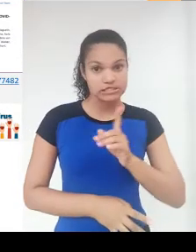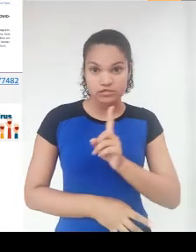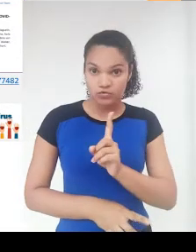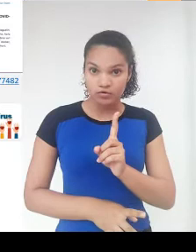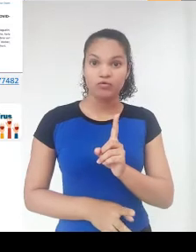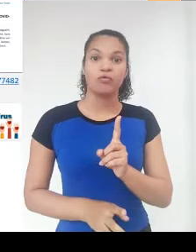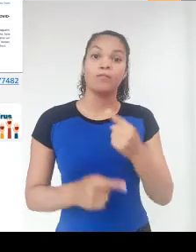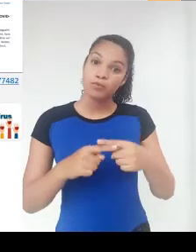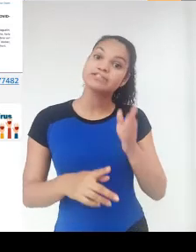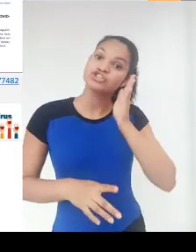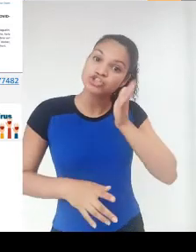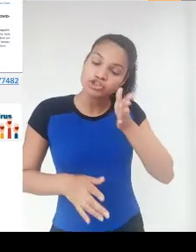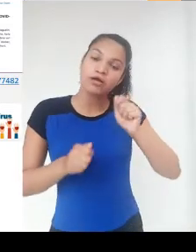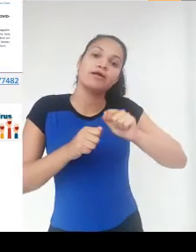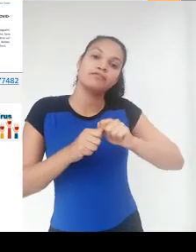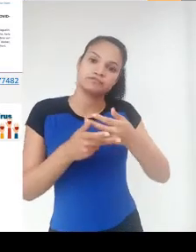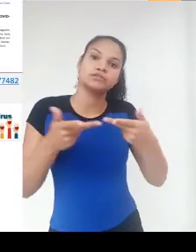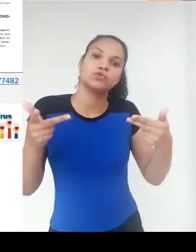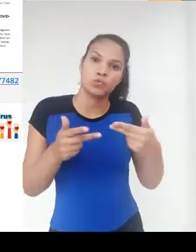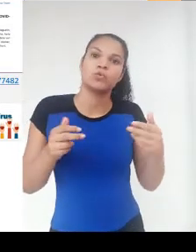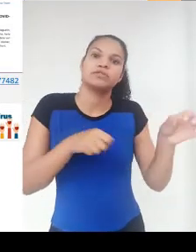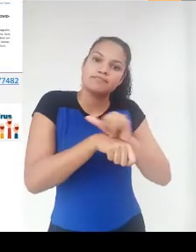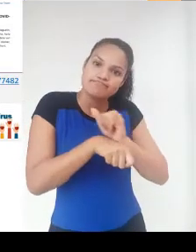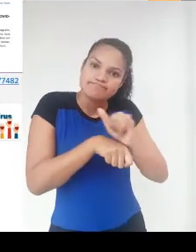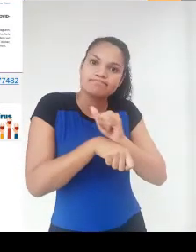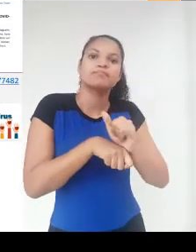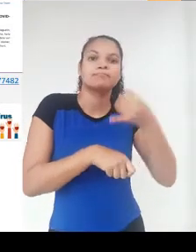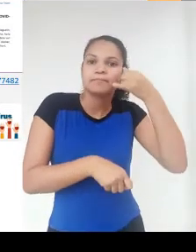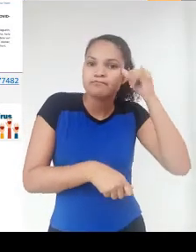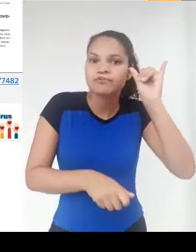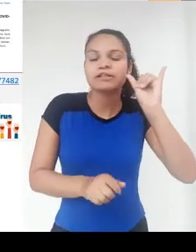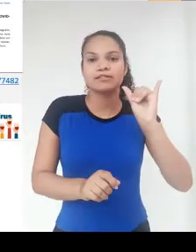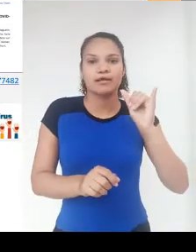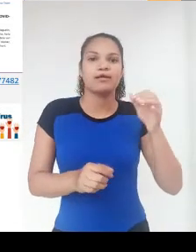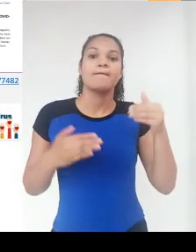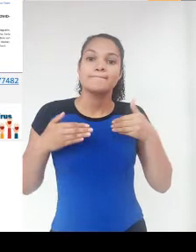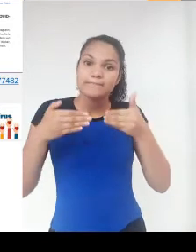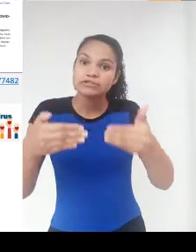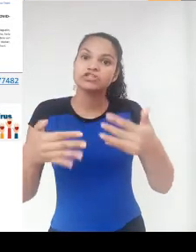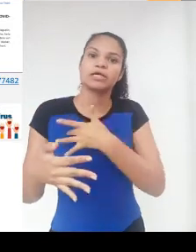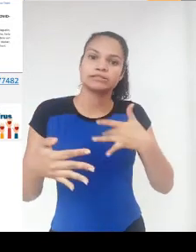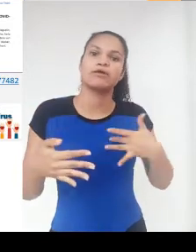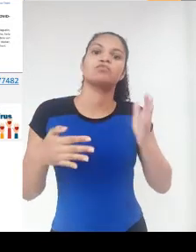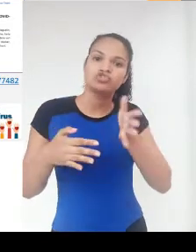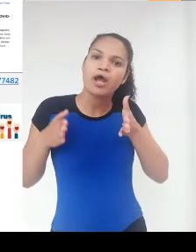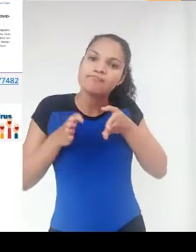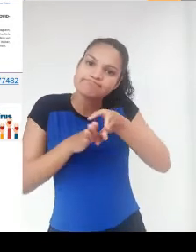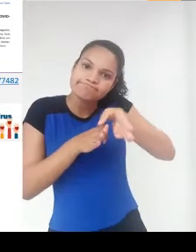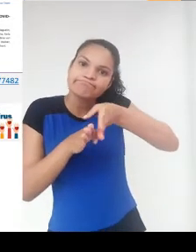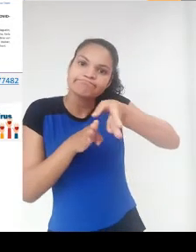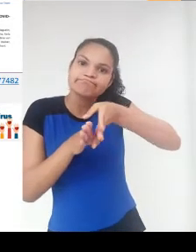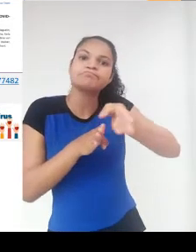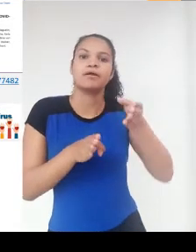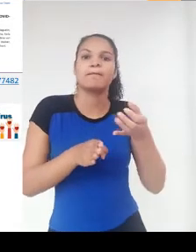irá acontecer, porque os governos, os municípios, o Ministério da Saúde vem tomando medidas para conter, para mitigar a ação da